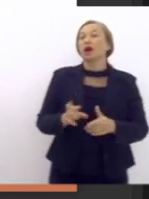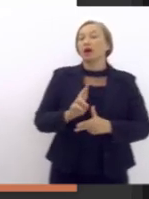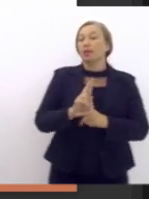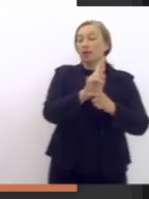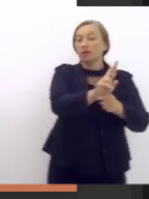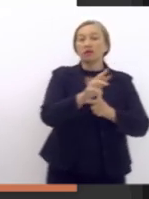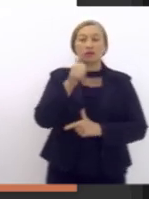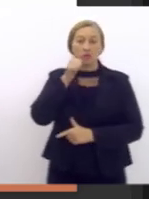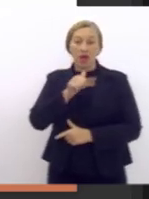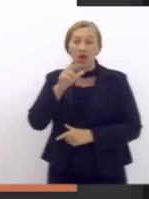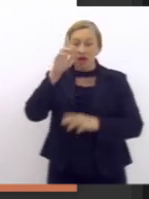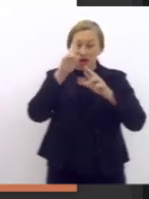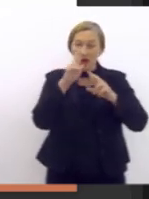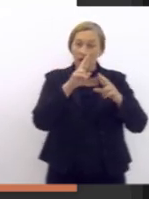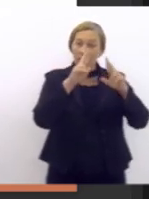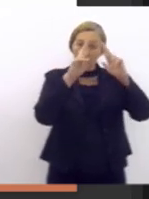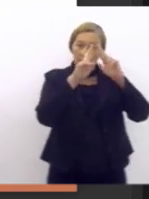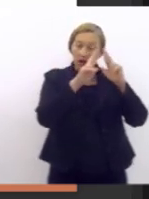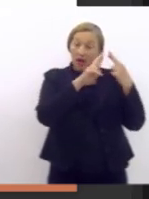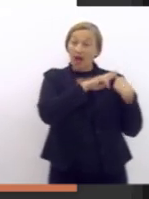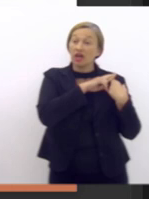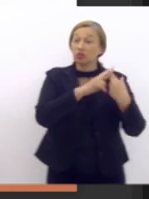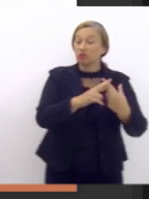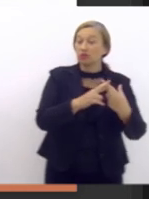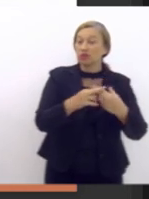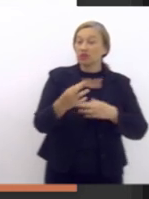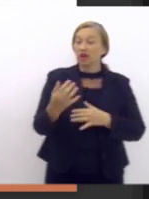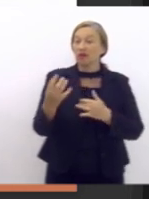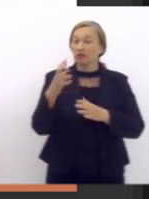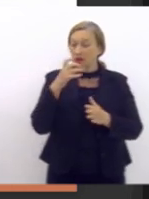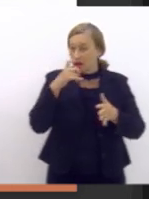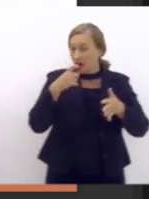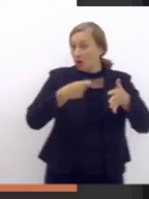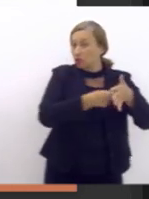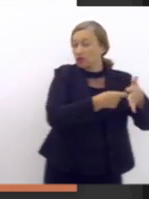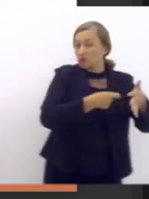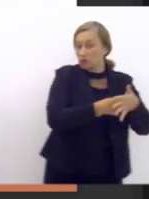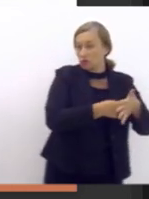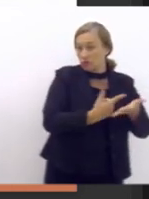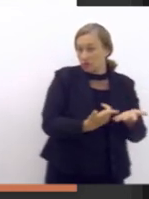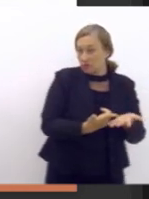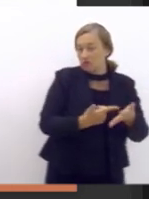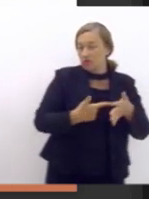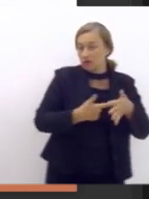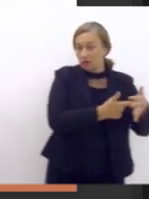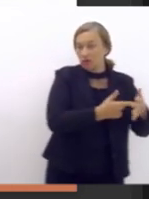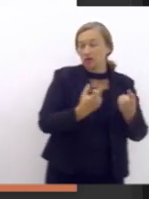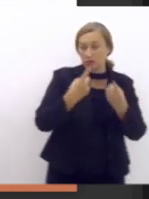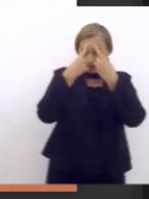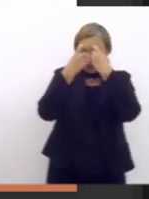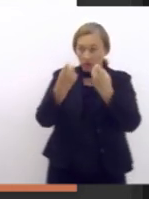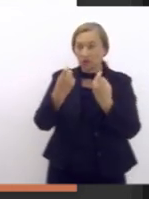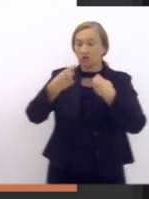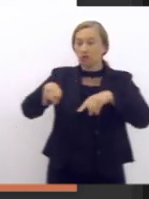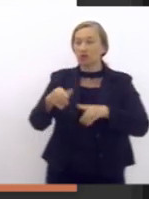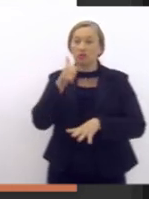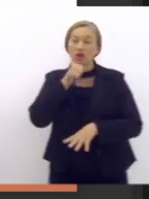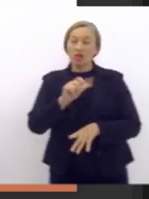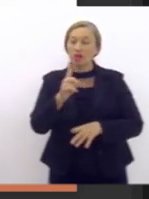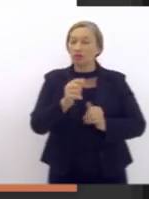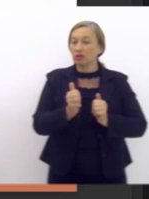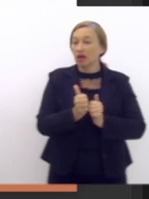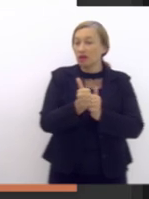ela é responsável por receber denúncias, por exemplo, que um processo de denúncia de violência contra a mulher não está caminhando